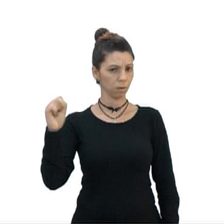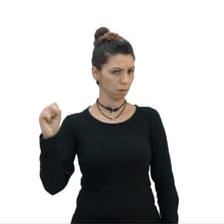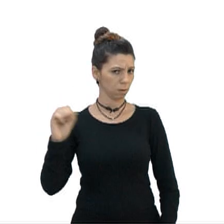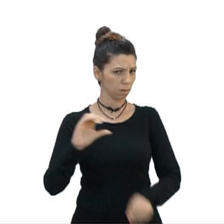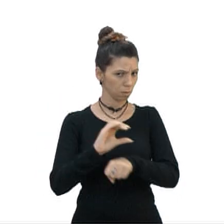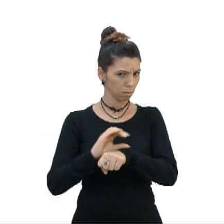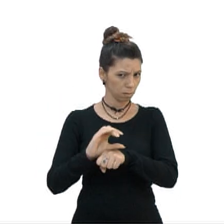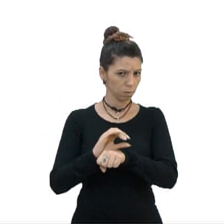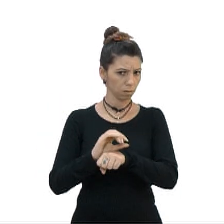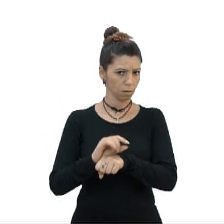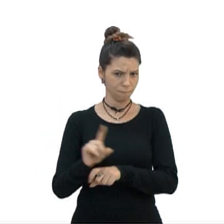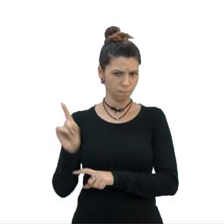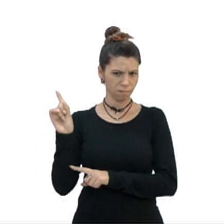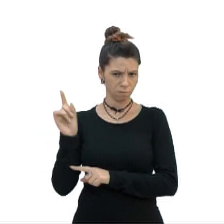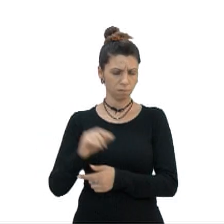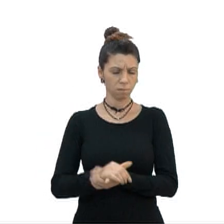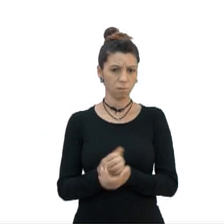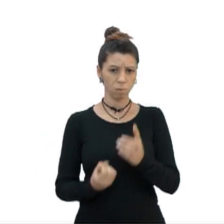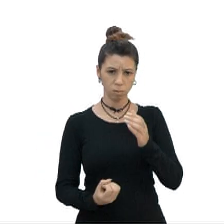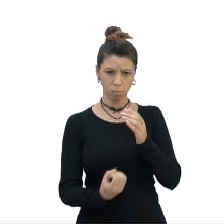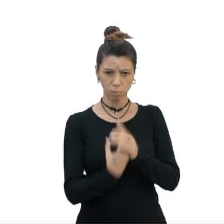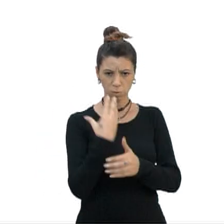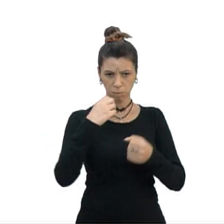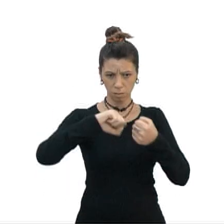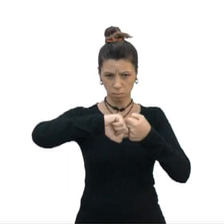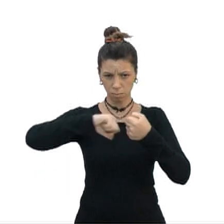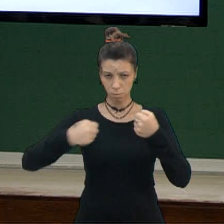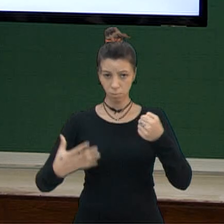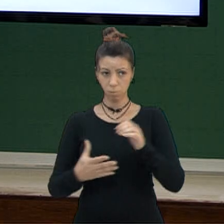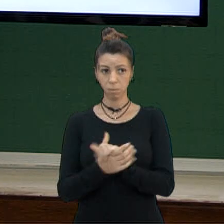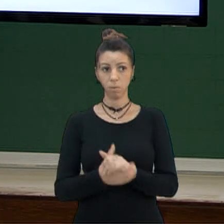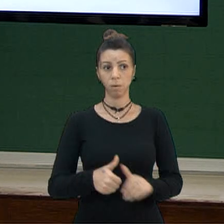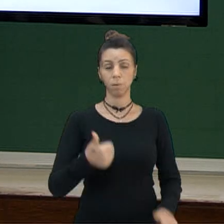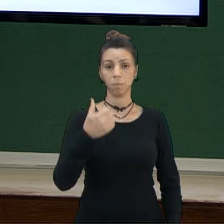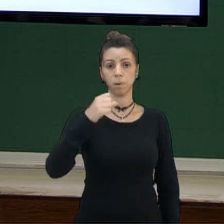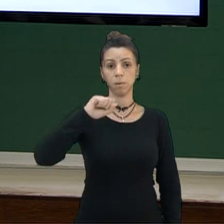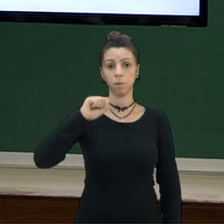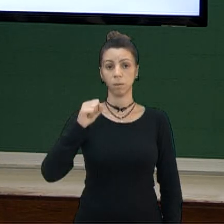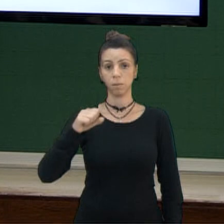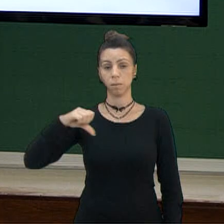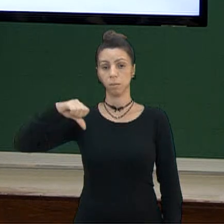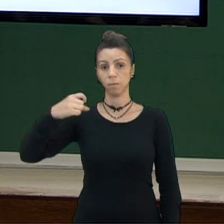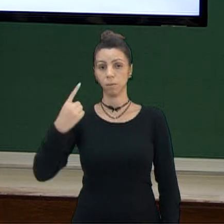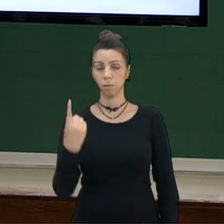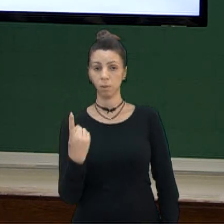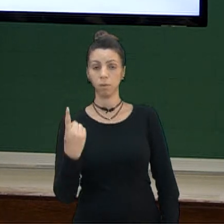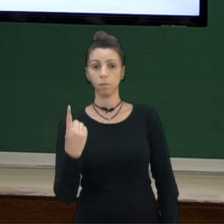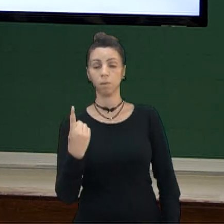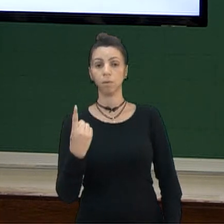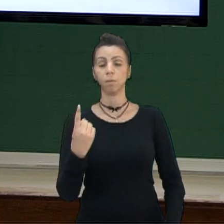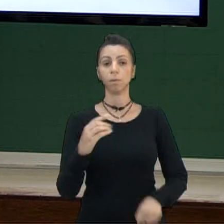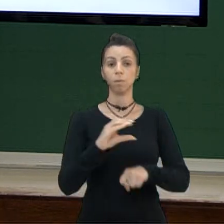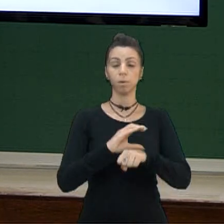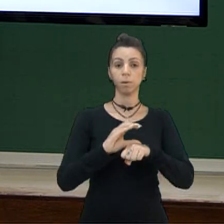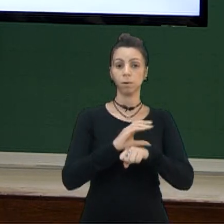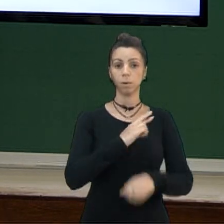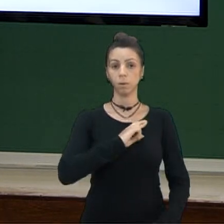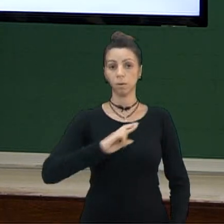será que foi essa? Surgimento da democracia? Constituição de 1891, Proclamação da República? Ou